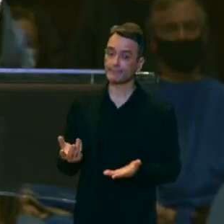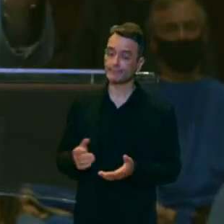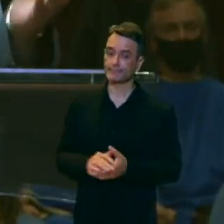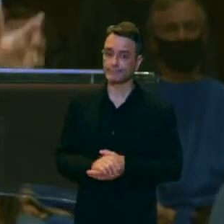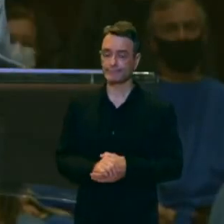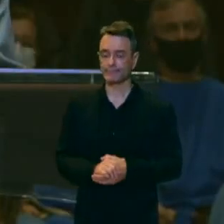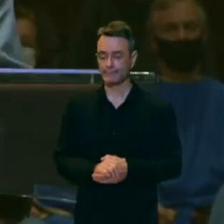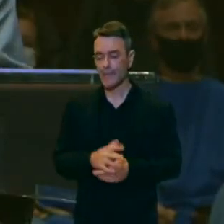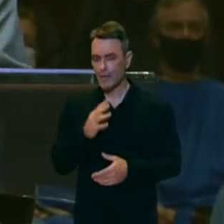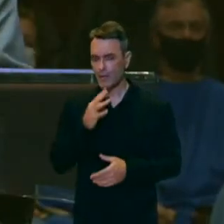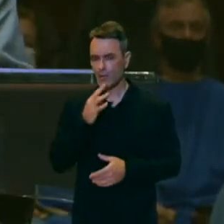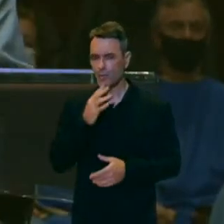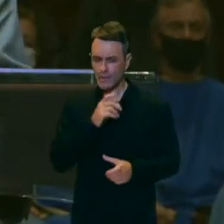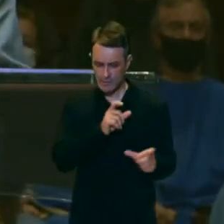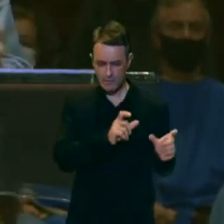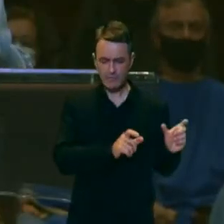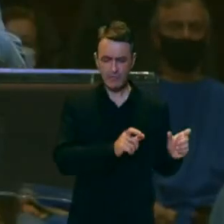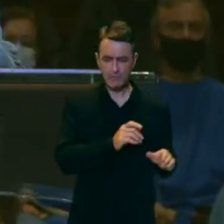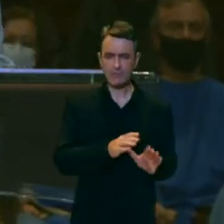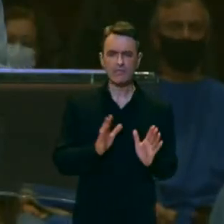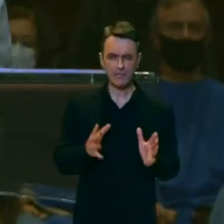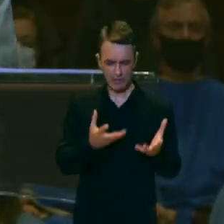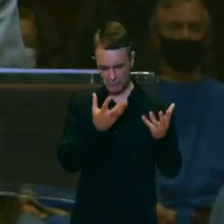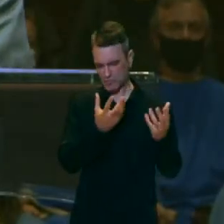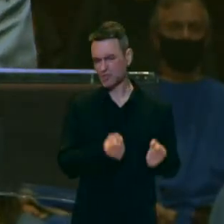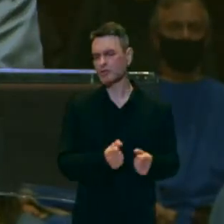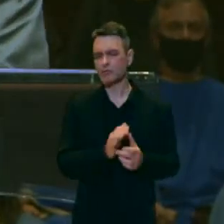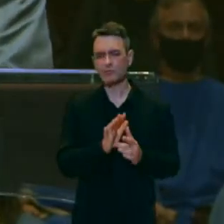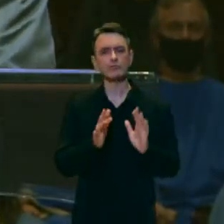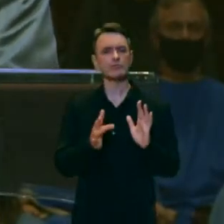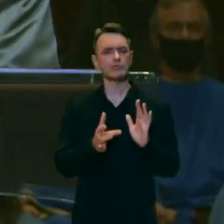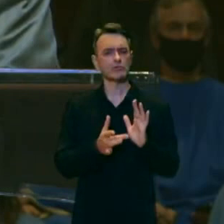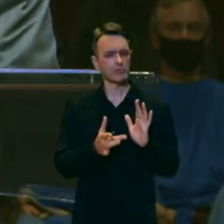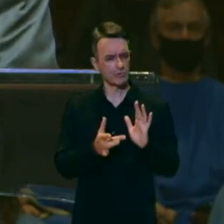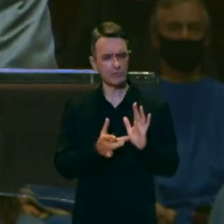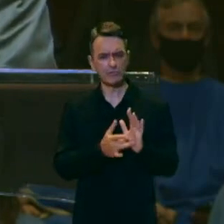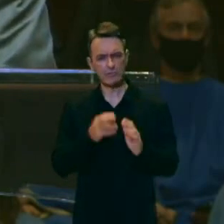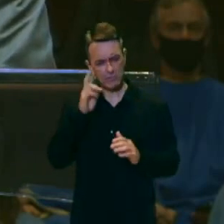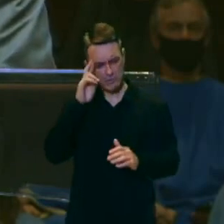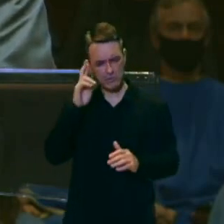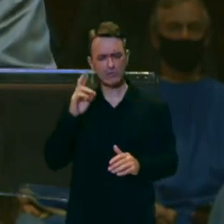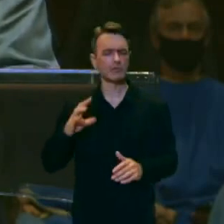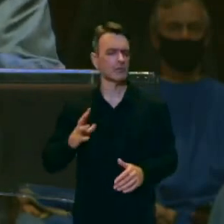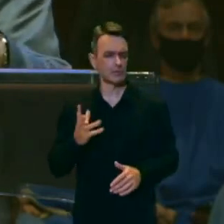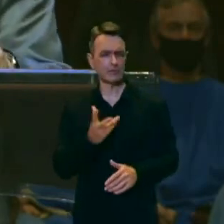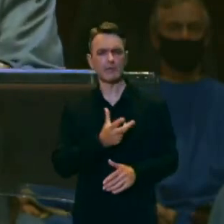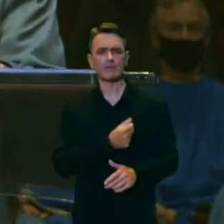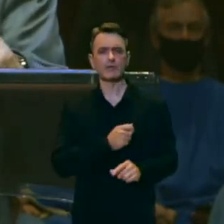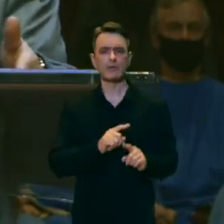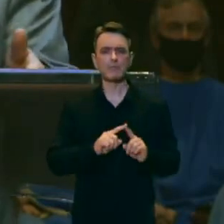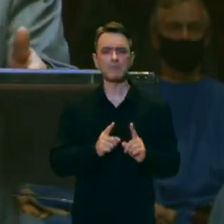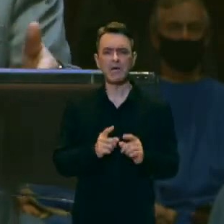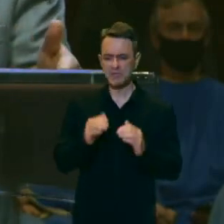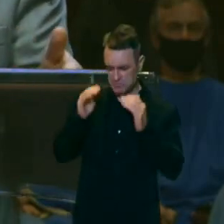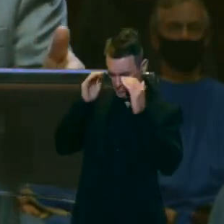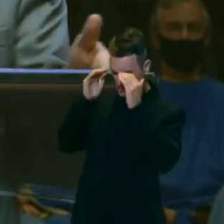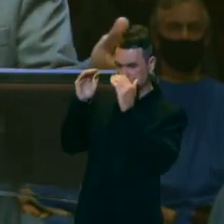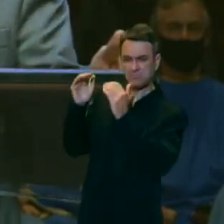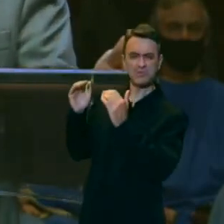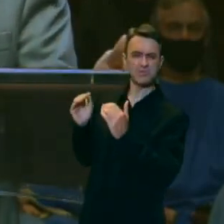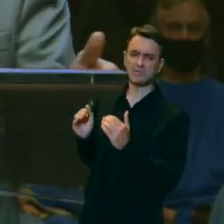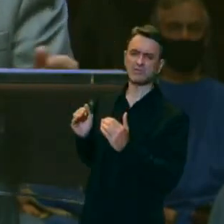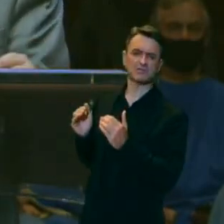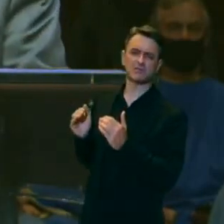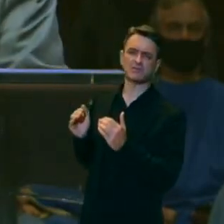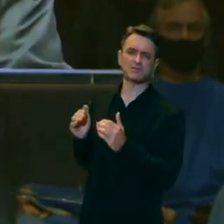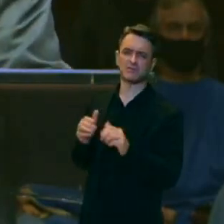Eu conheço gente que já aceitou Jesus como Senhor e Salvador da sua vida, mas não obedece à ordenança bíblica